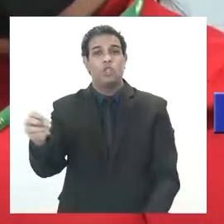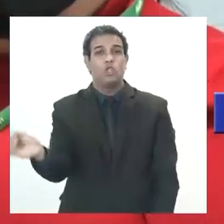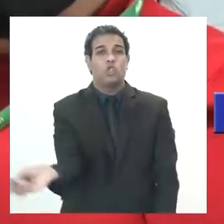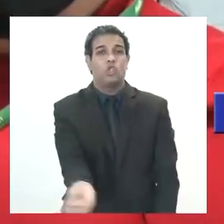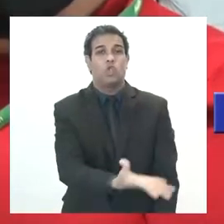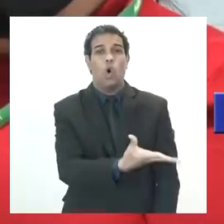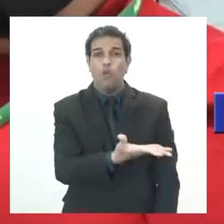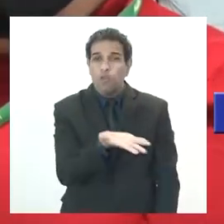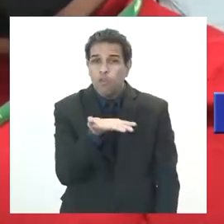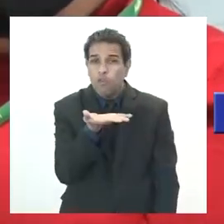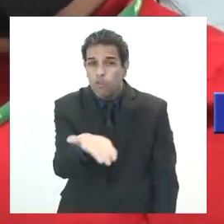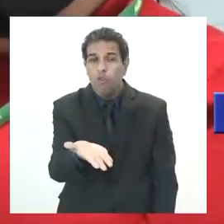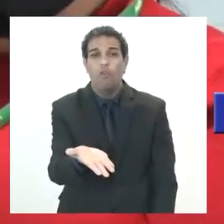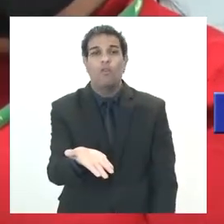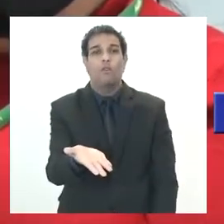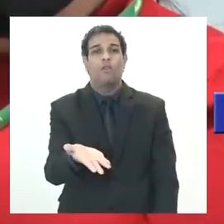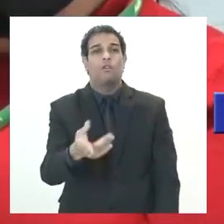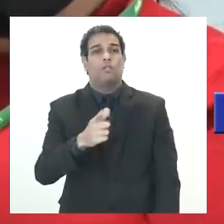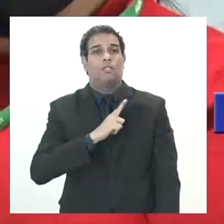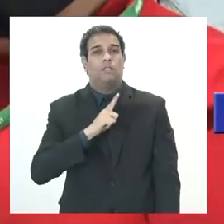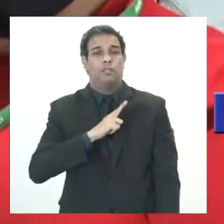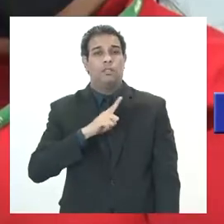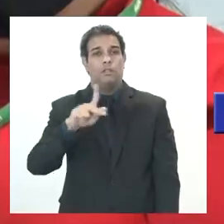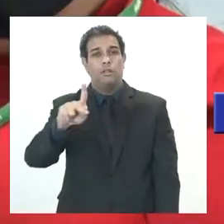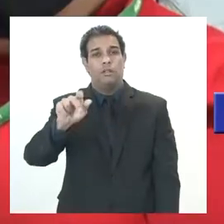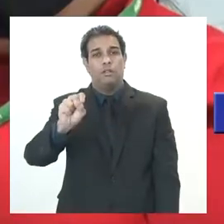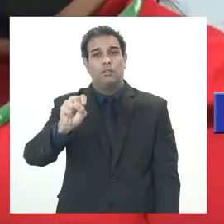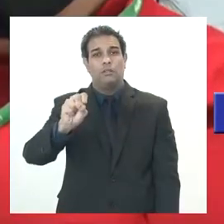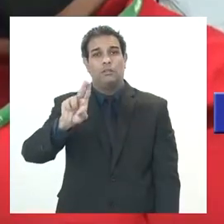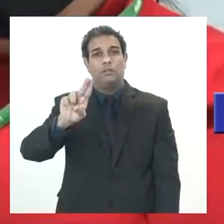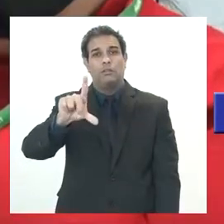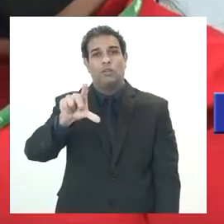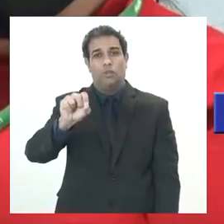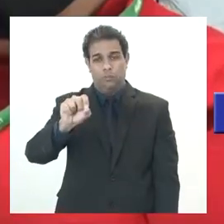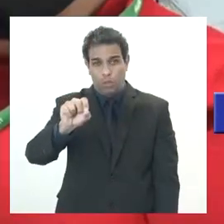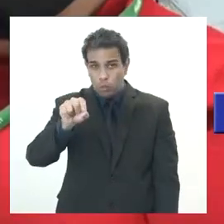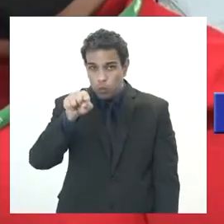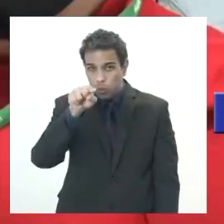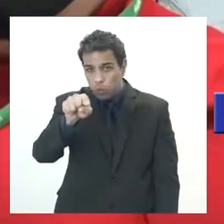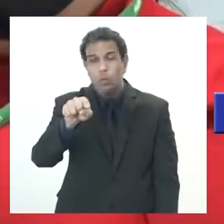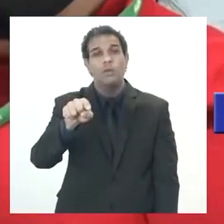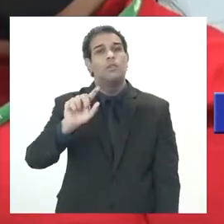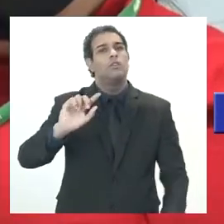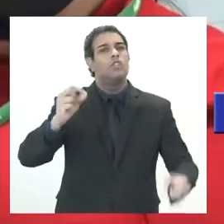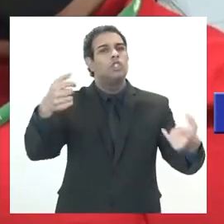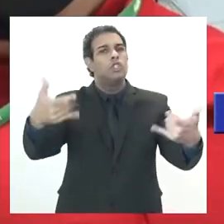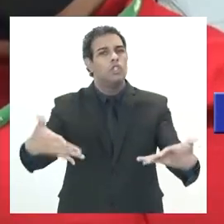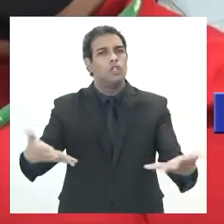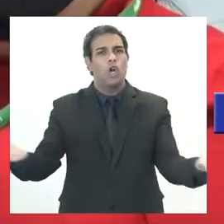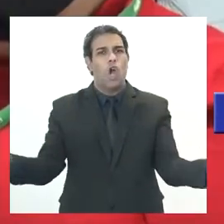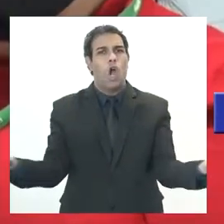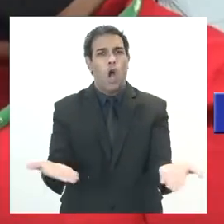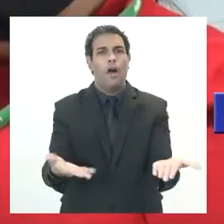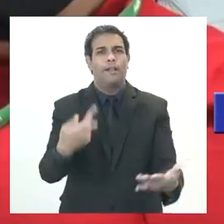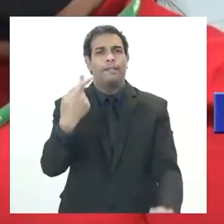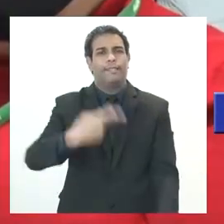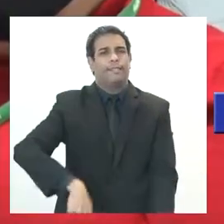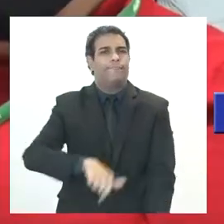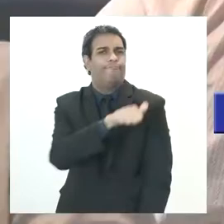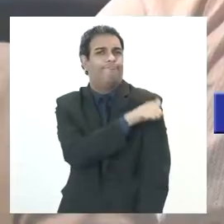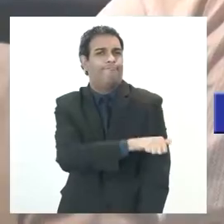é colocado em que o Paulo a prata nós cidadãos Fluminense